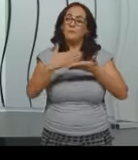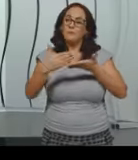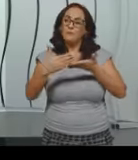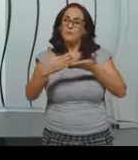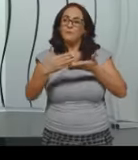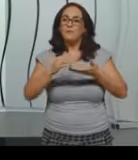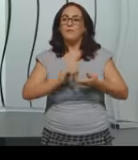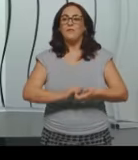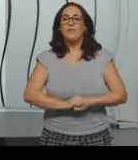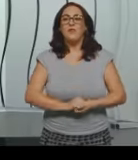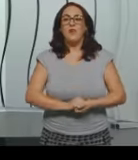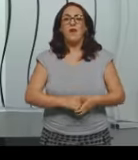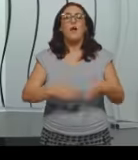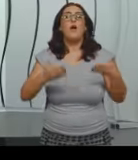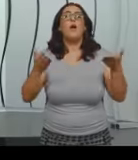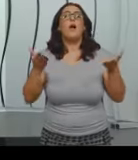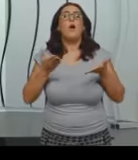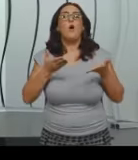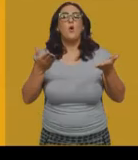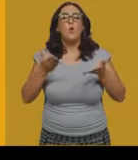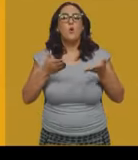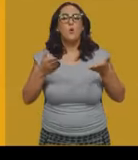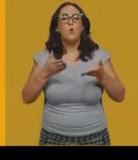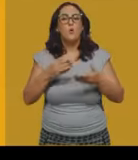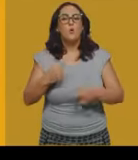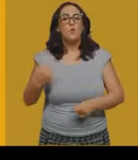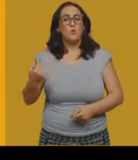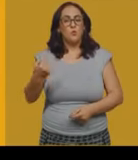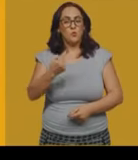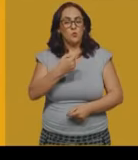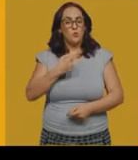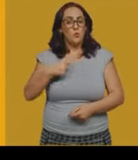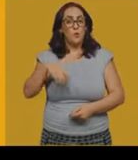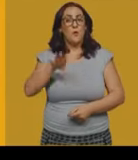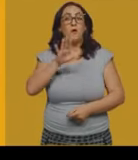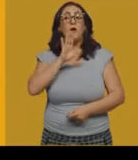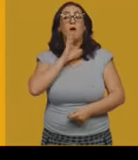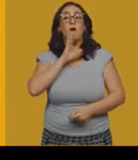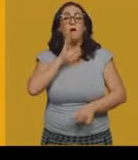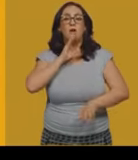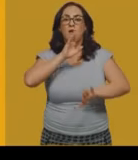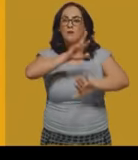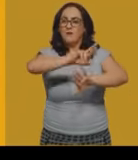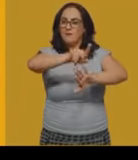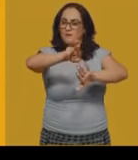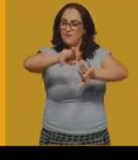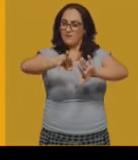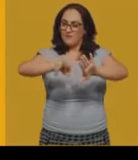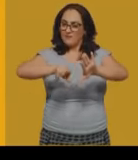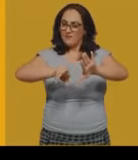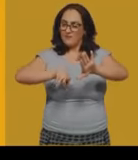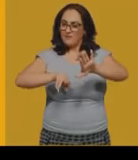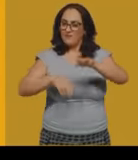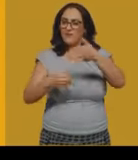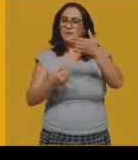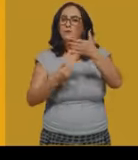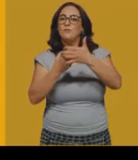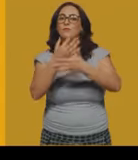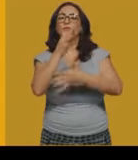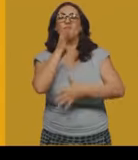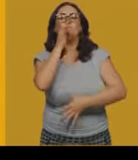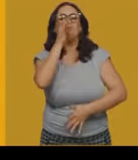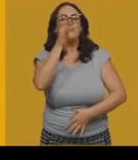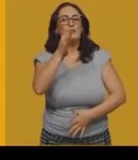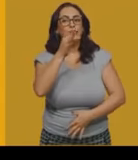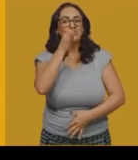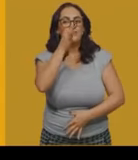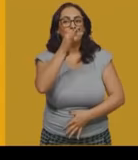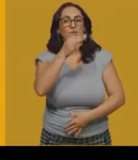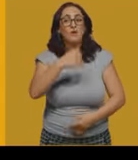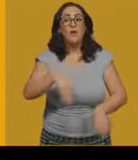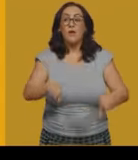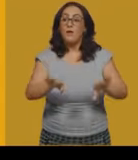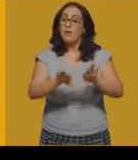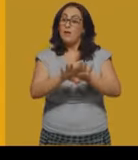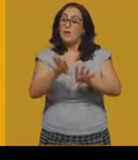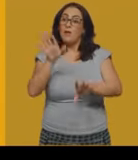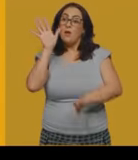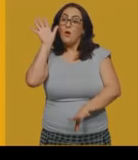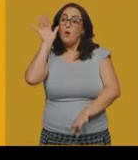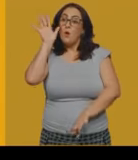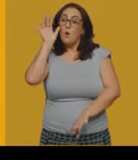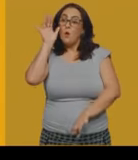Então, na nossa aula de hoje, nós vamos então conhecer a diversidade das plantas e observar os